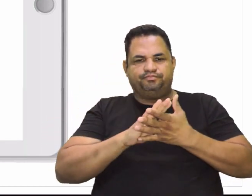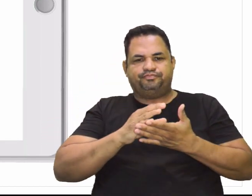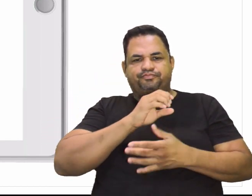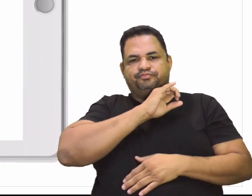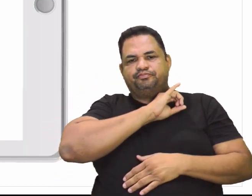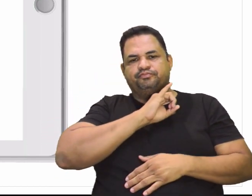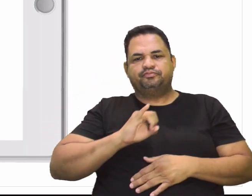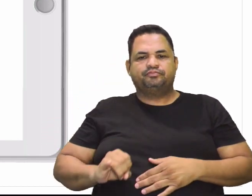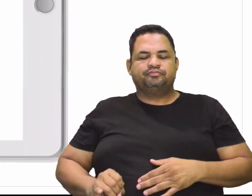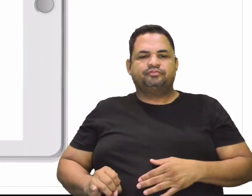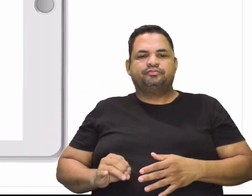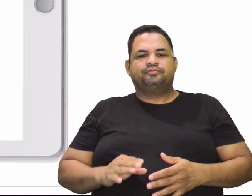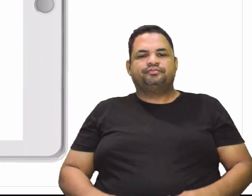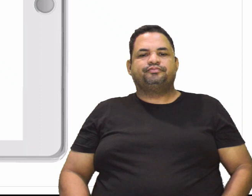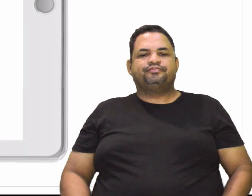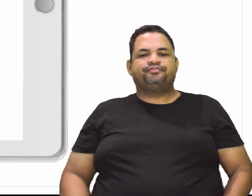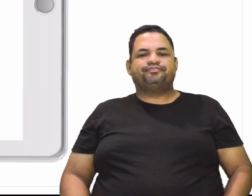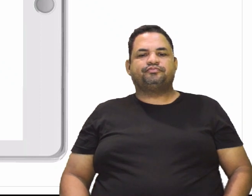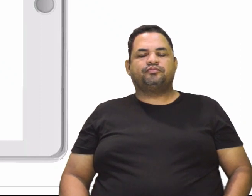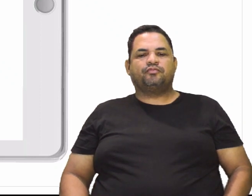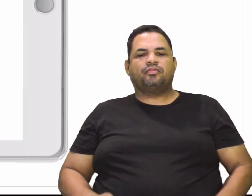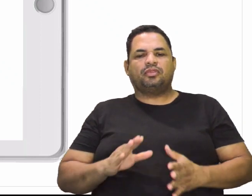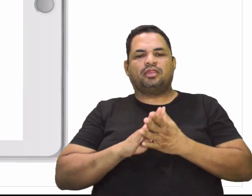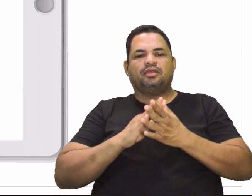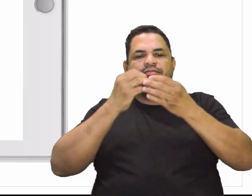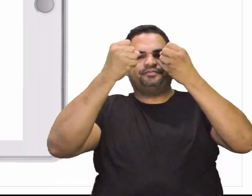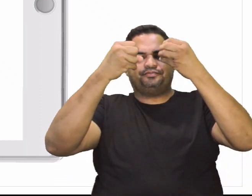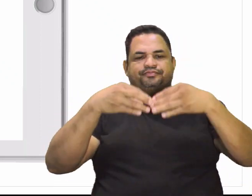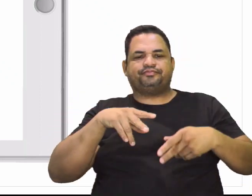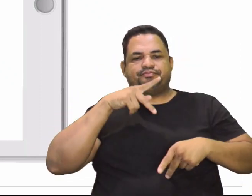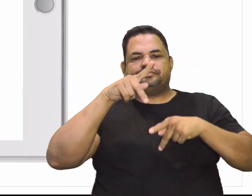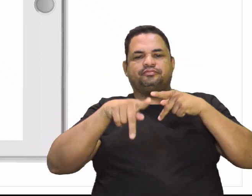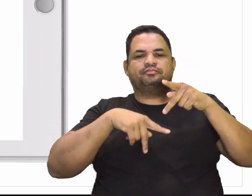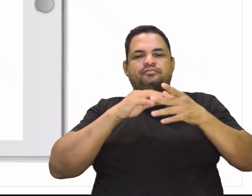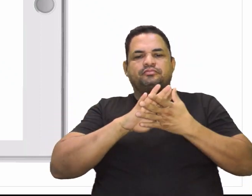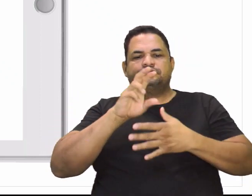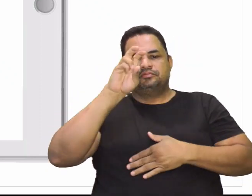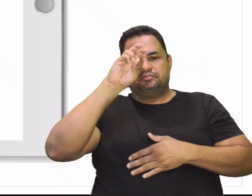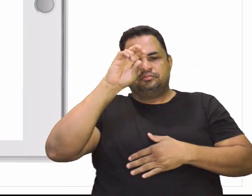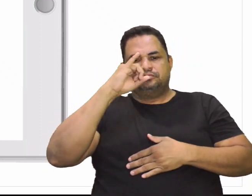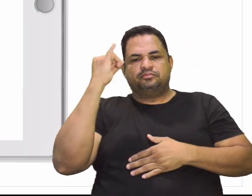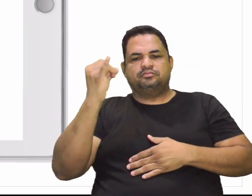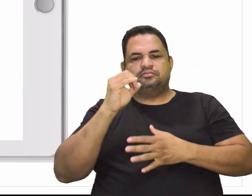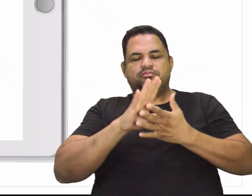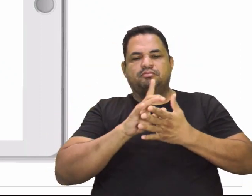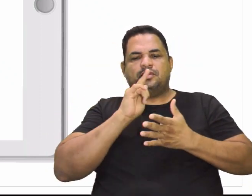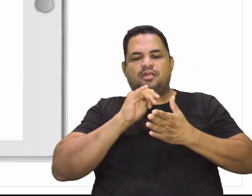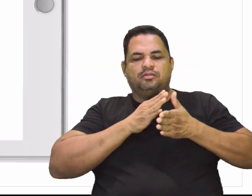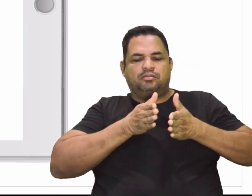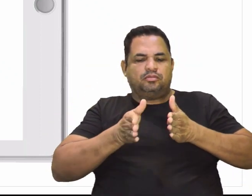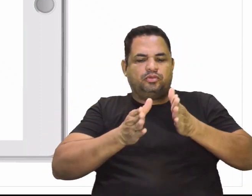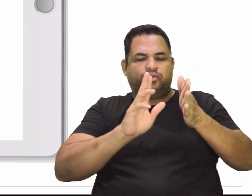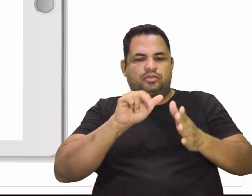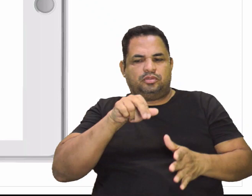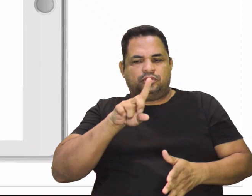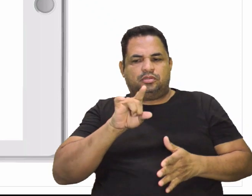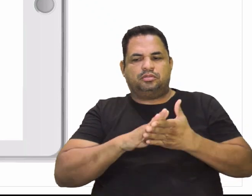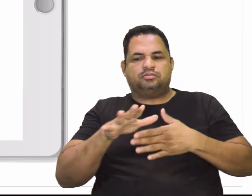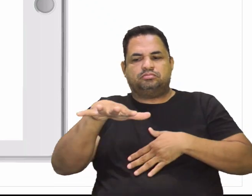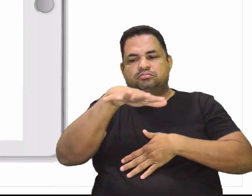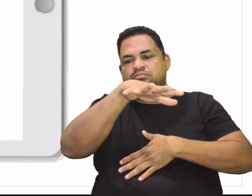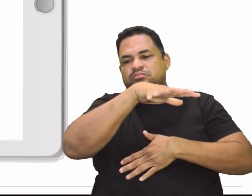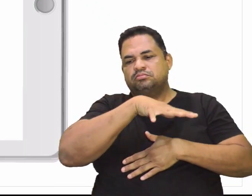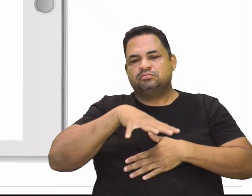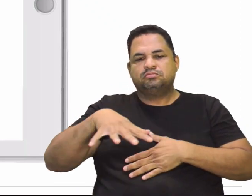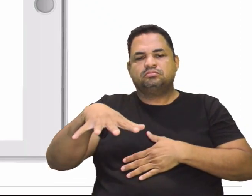Egípcio, e ali foi abordada a civilização egípcia, a importância do rio Nilo para com aquela